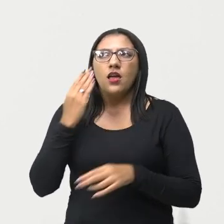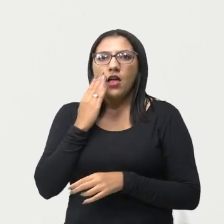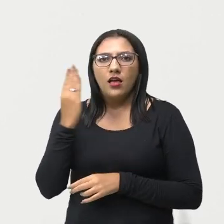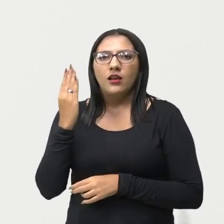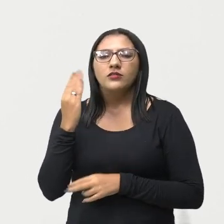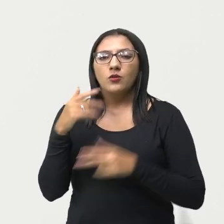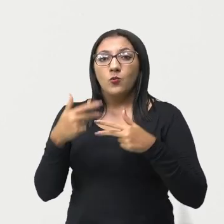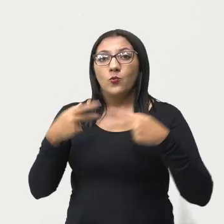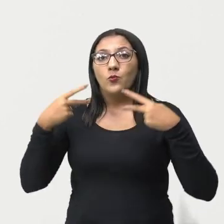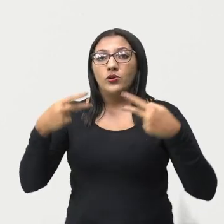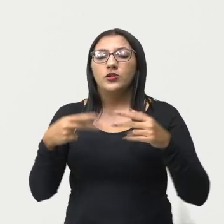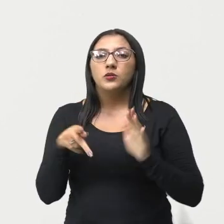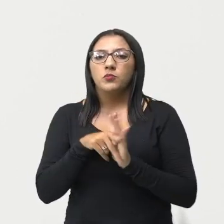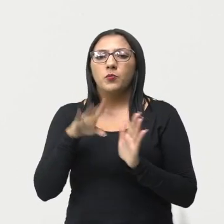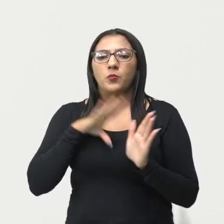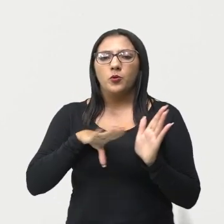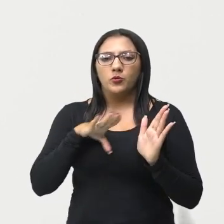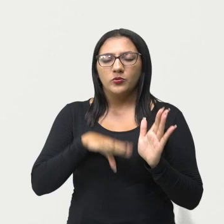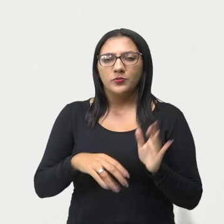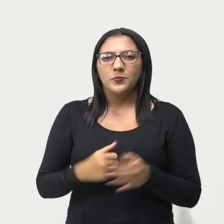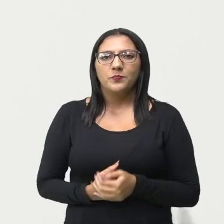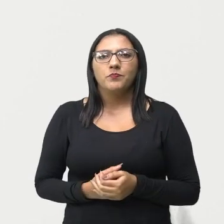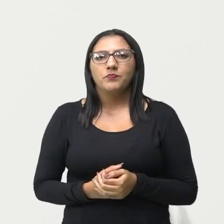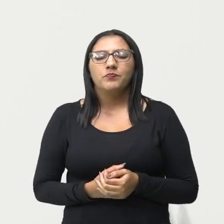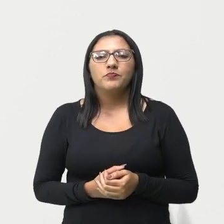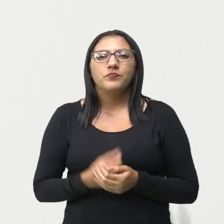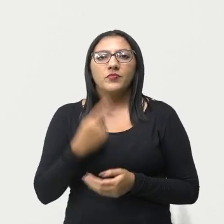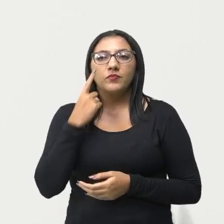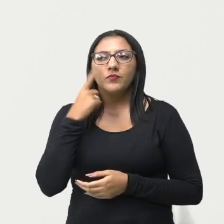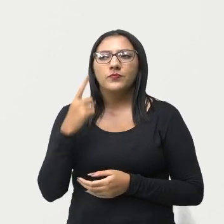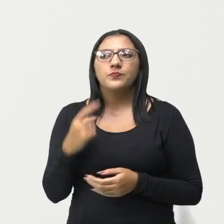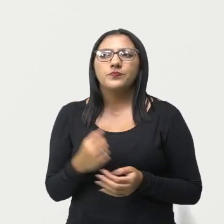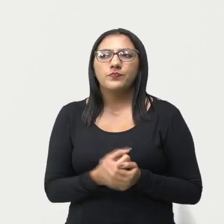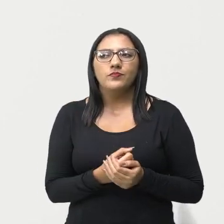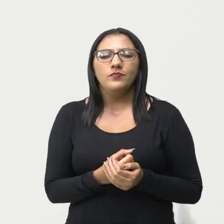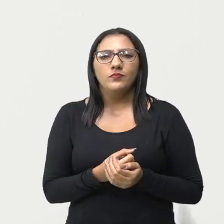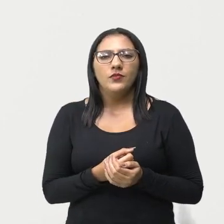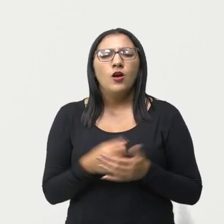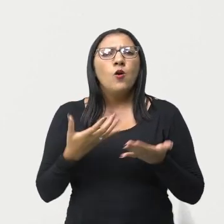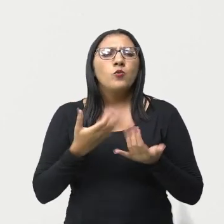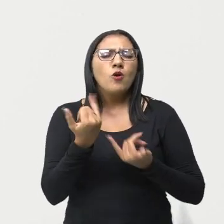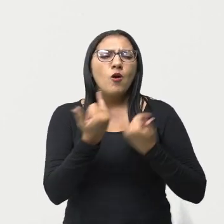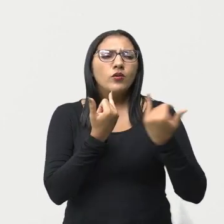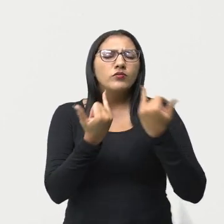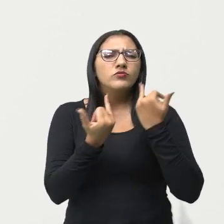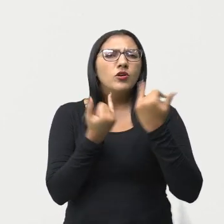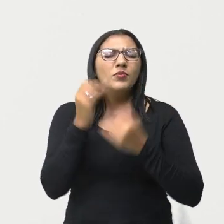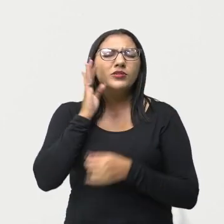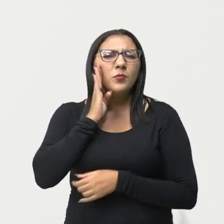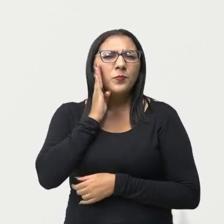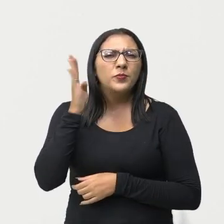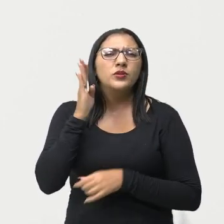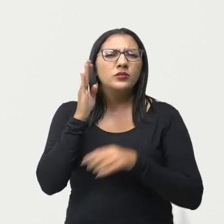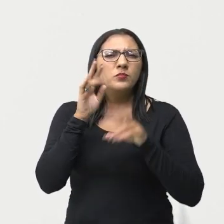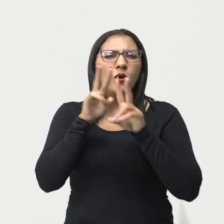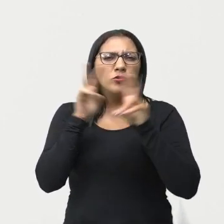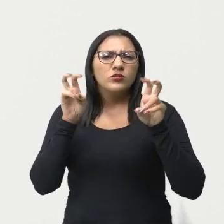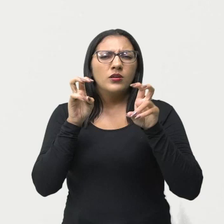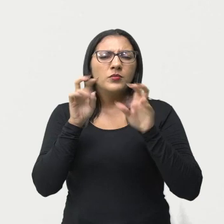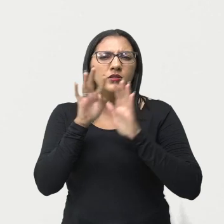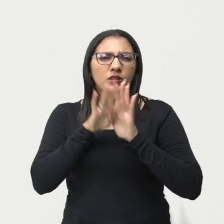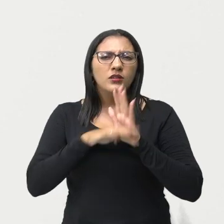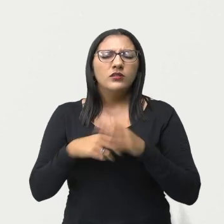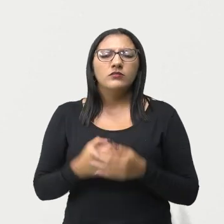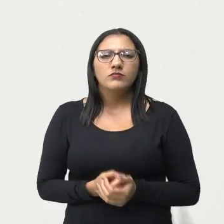Portuguesa, e com base no texto, a informação principal desse texto é, observe que diferente da